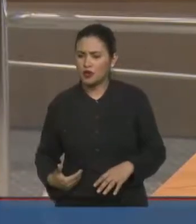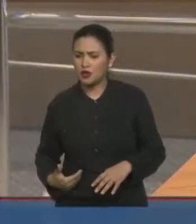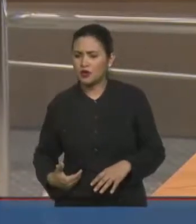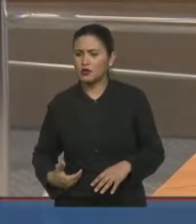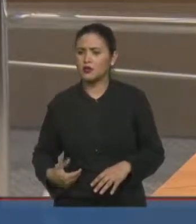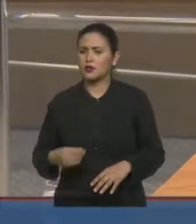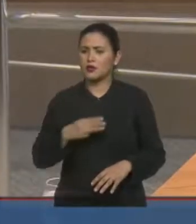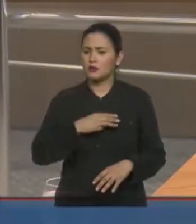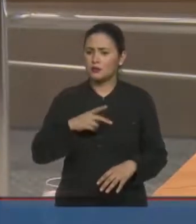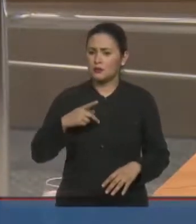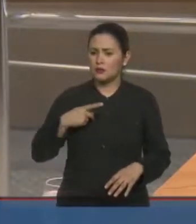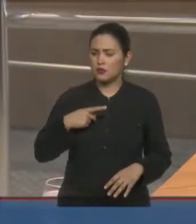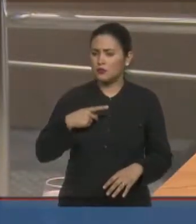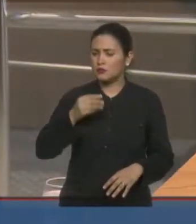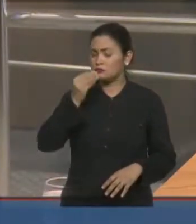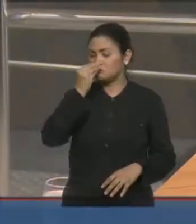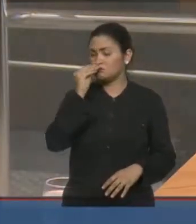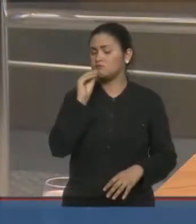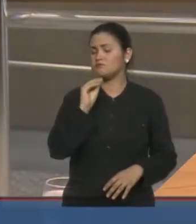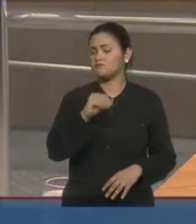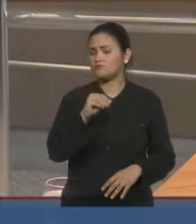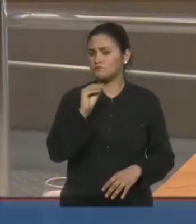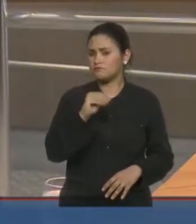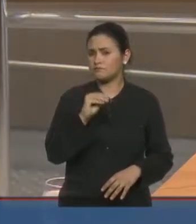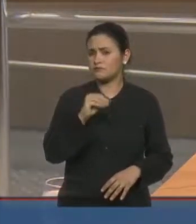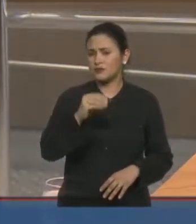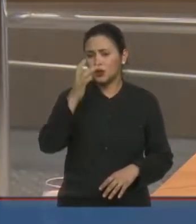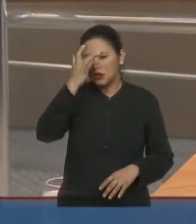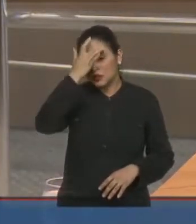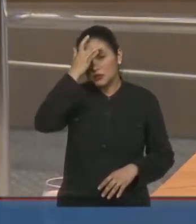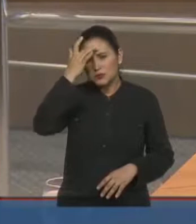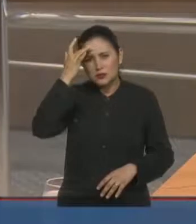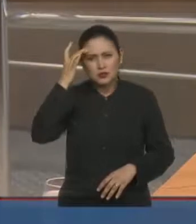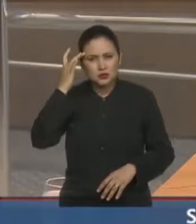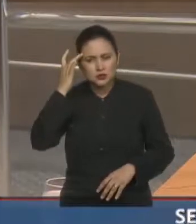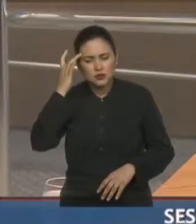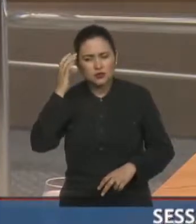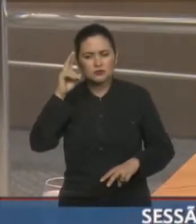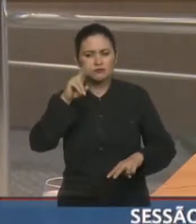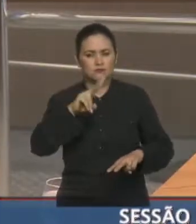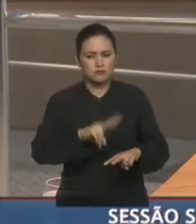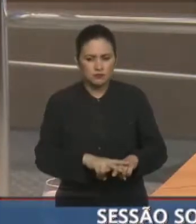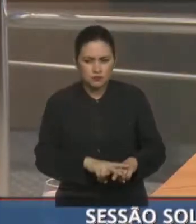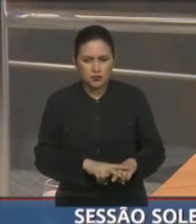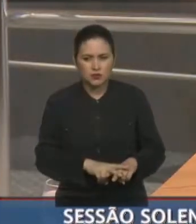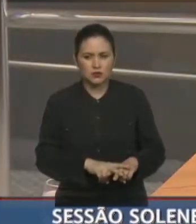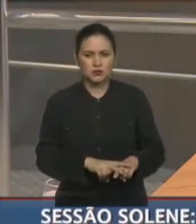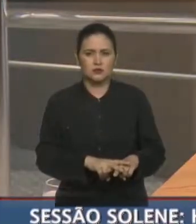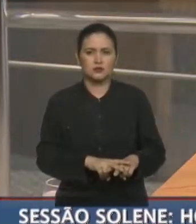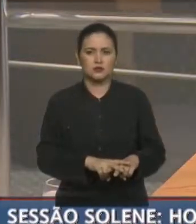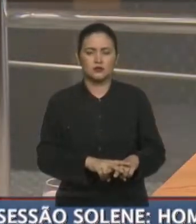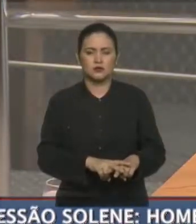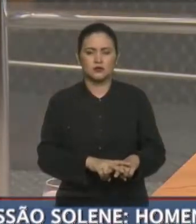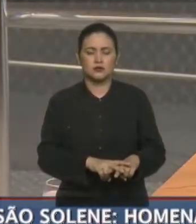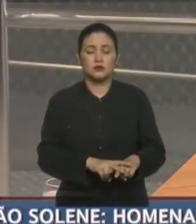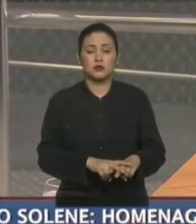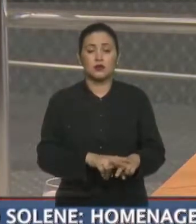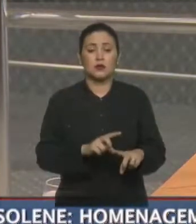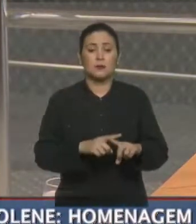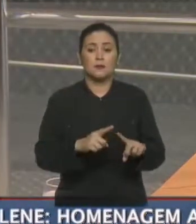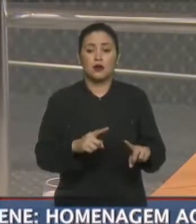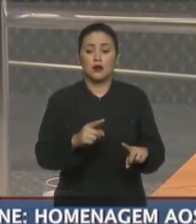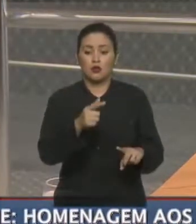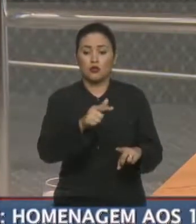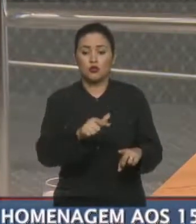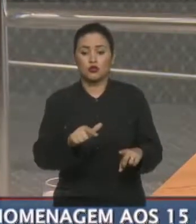pessoas foram condenadas, cumpriram parte da pena e as mortes prosseguiram, e que somente